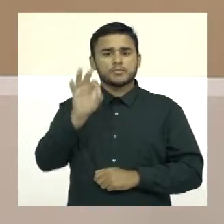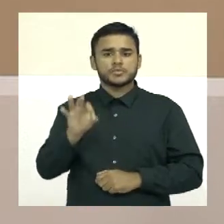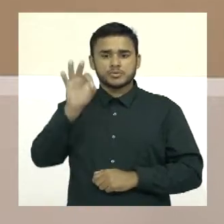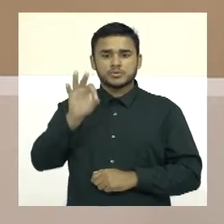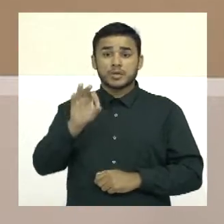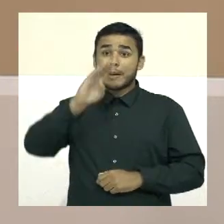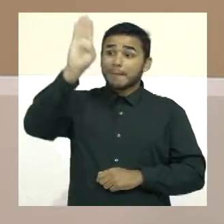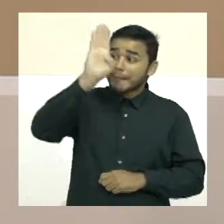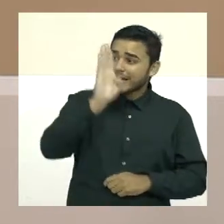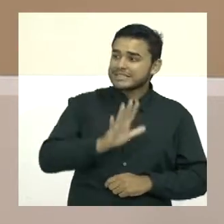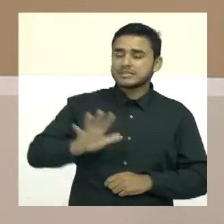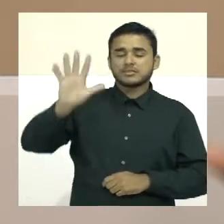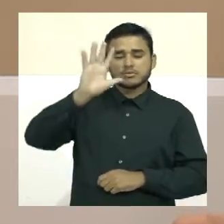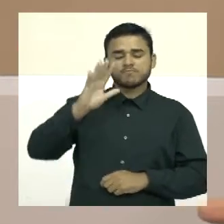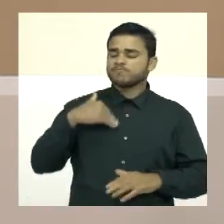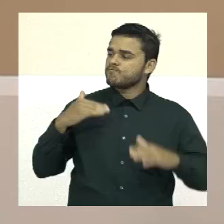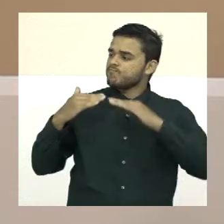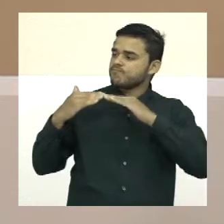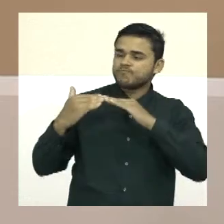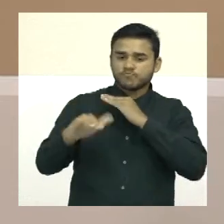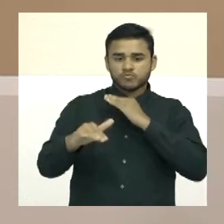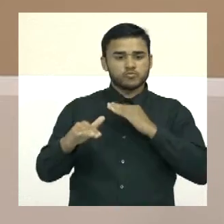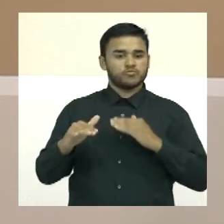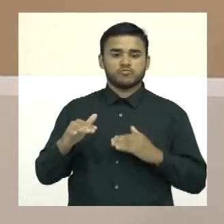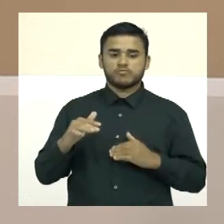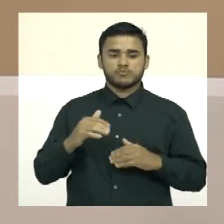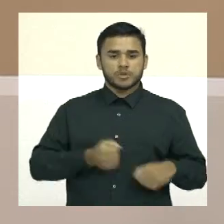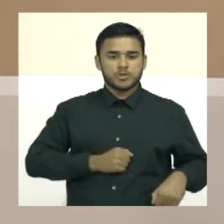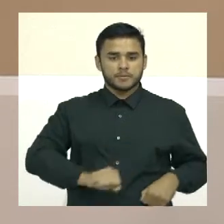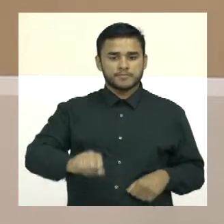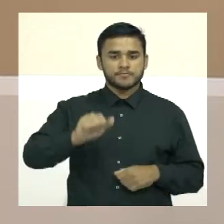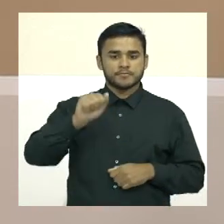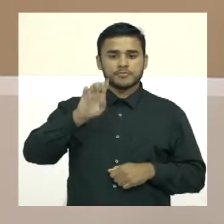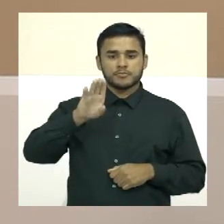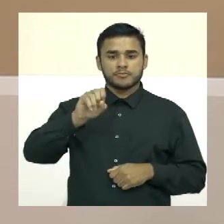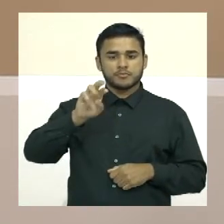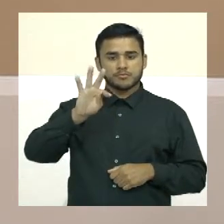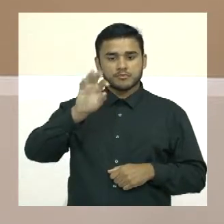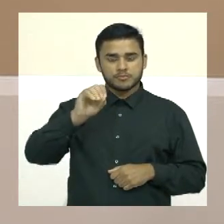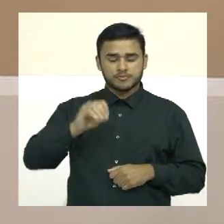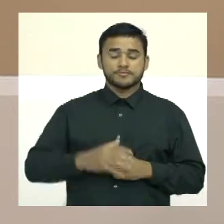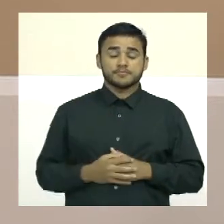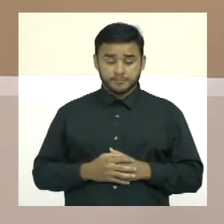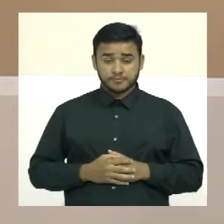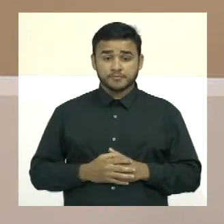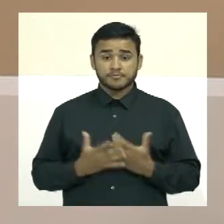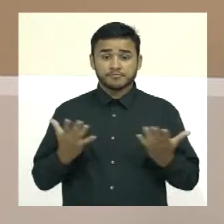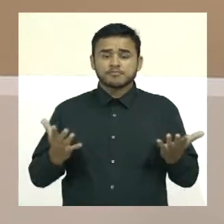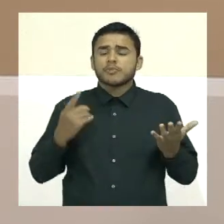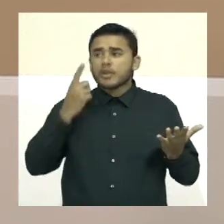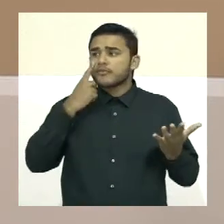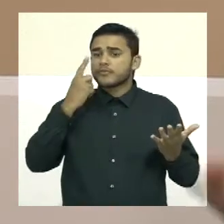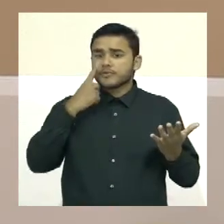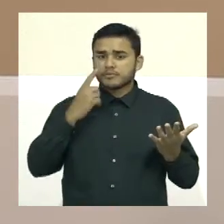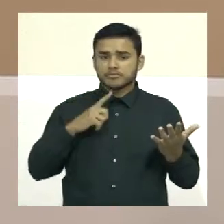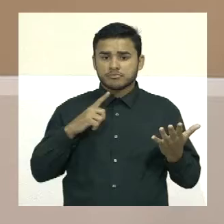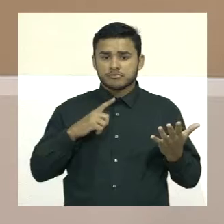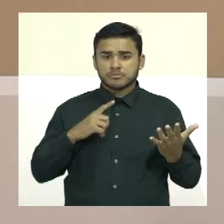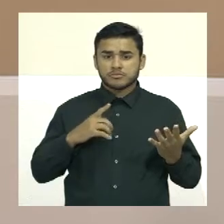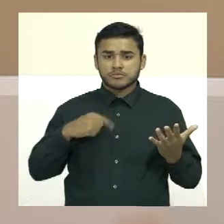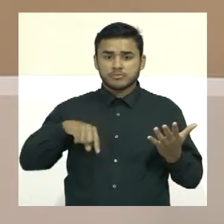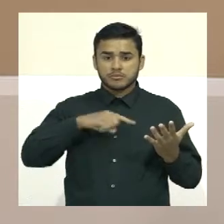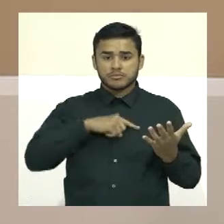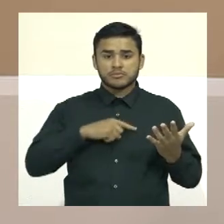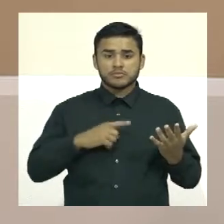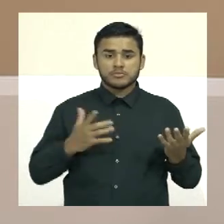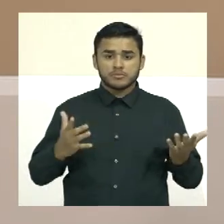é contra o aborto e defende a vida desde a concepção. Então você imagina, enquanto estão ocupando espaços